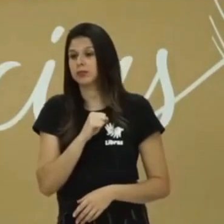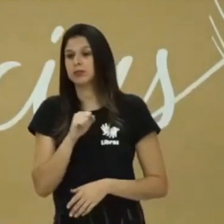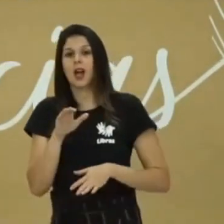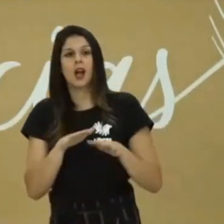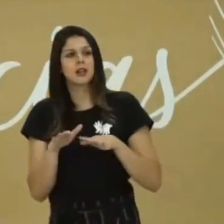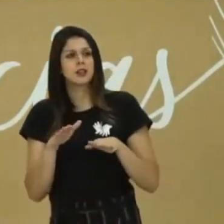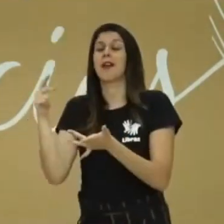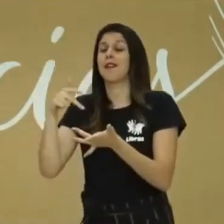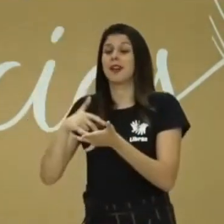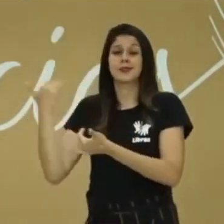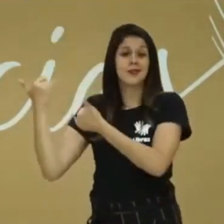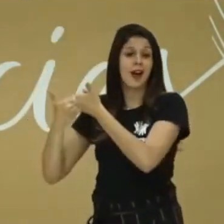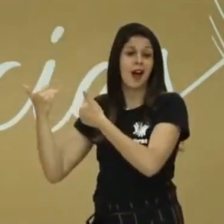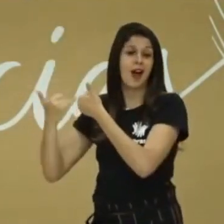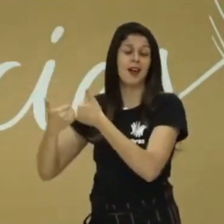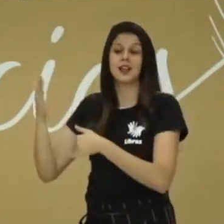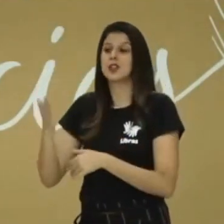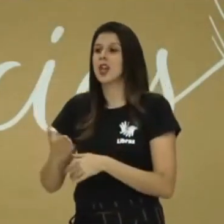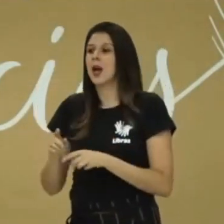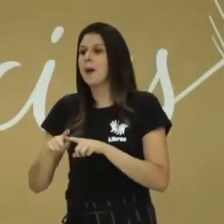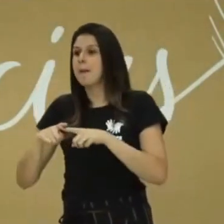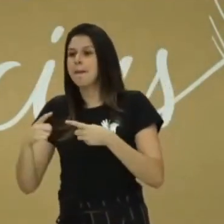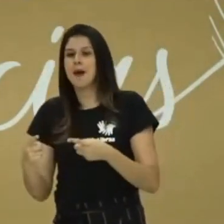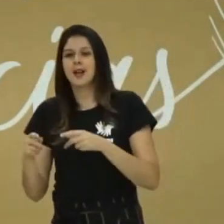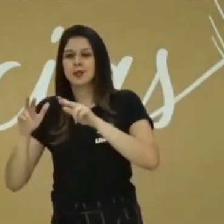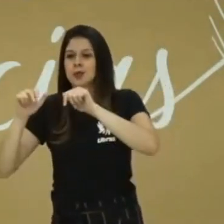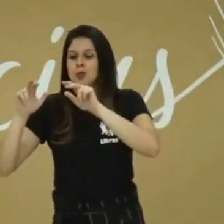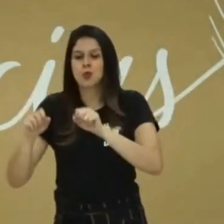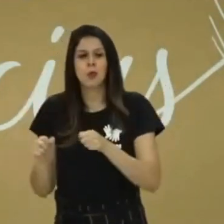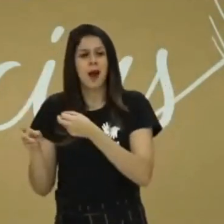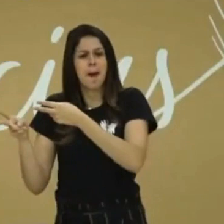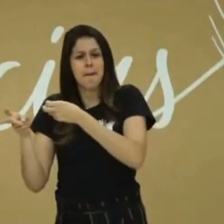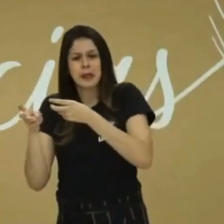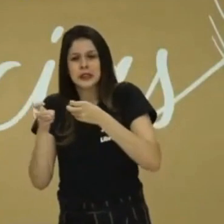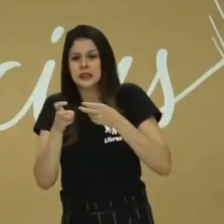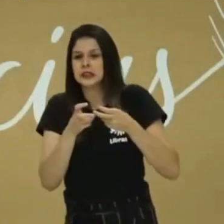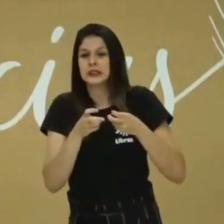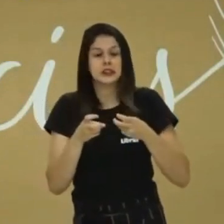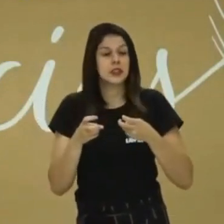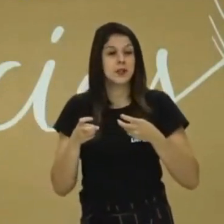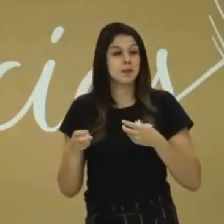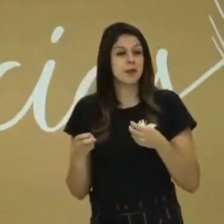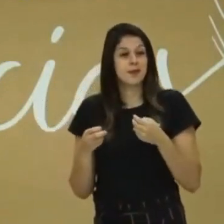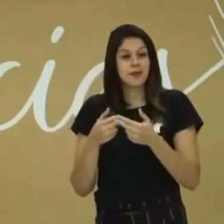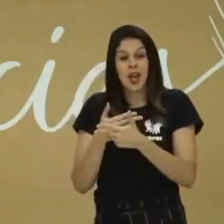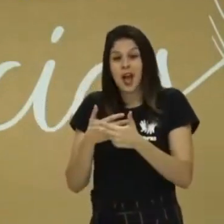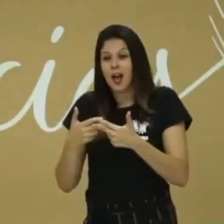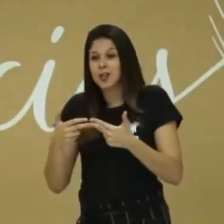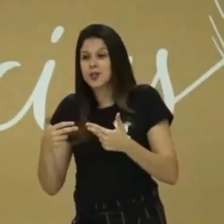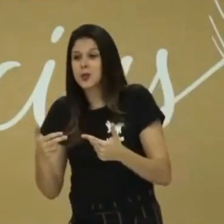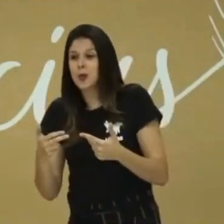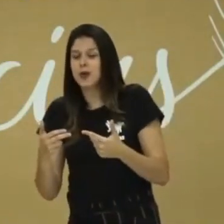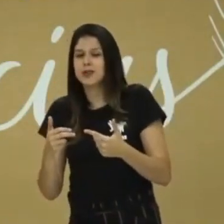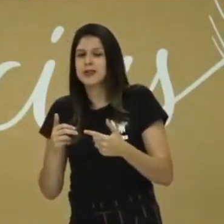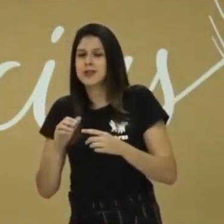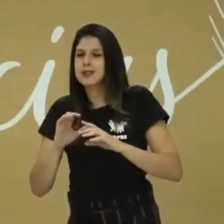em um momento mas eu nunca vi em toda a minha resistência as peças do tá